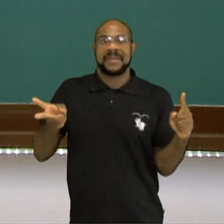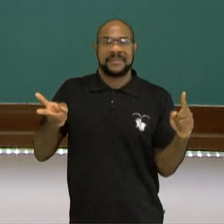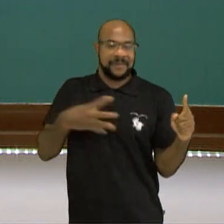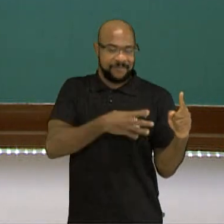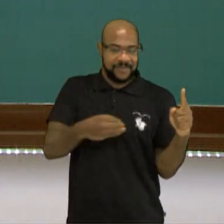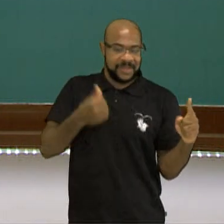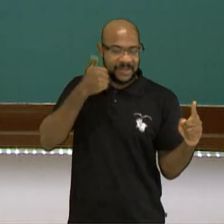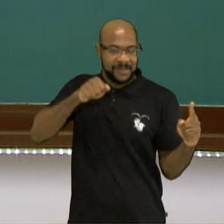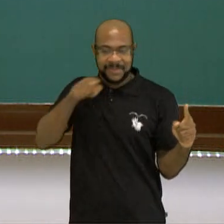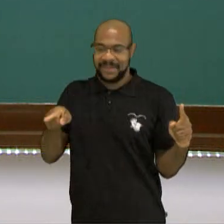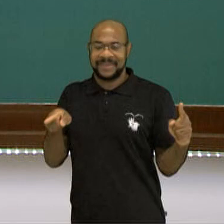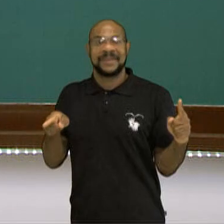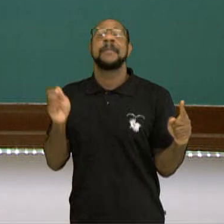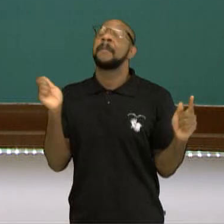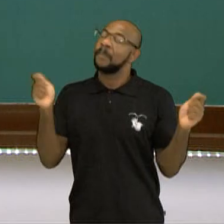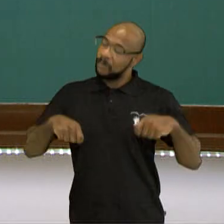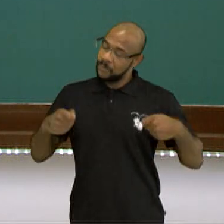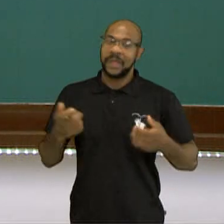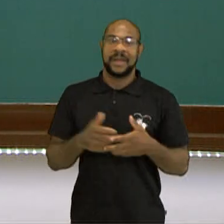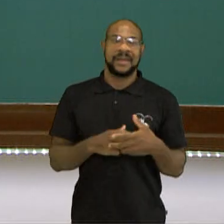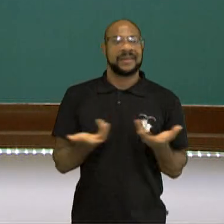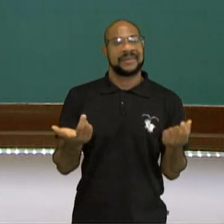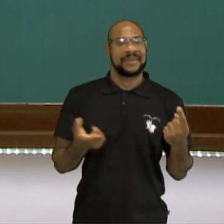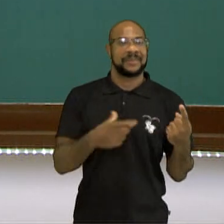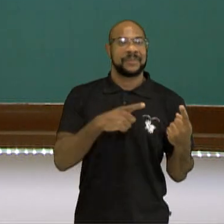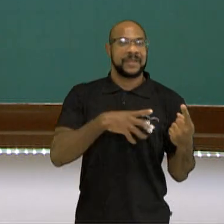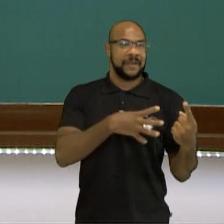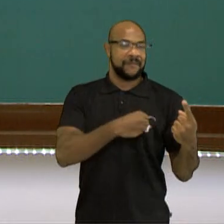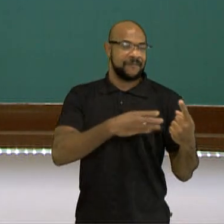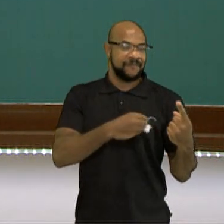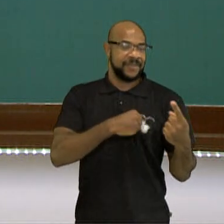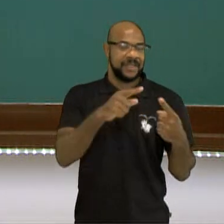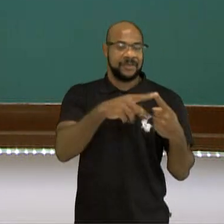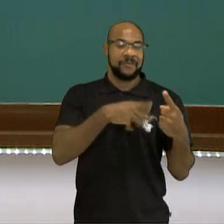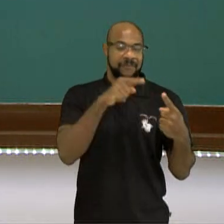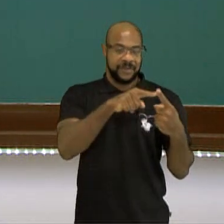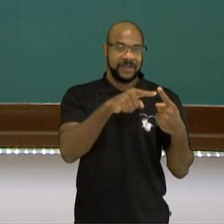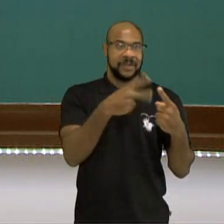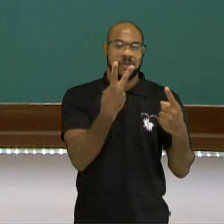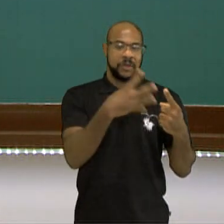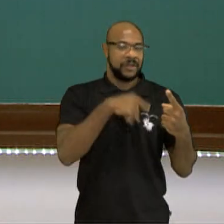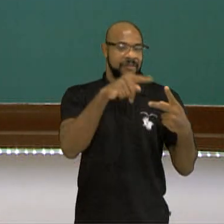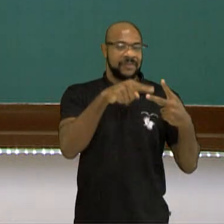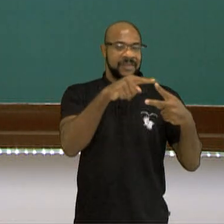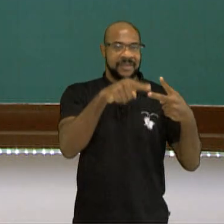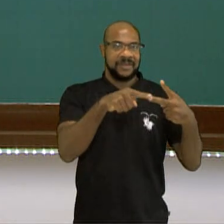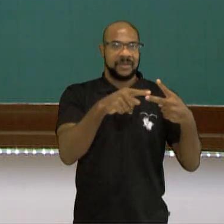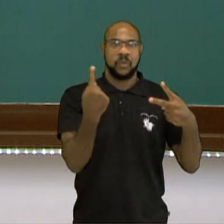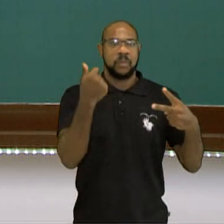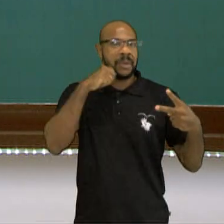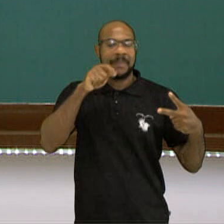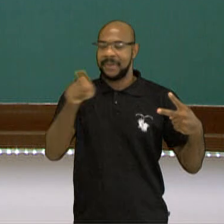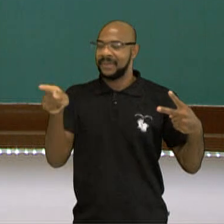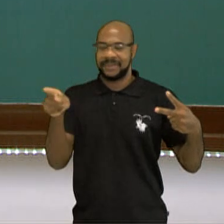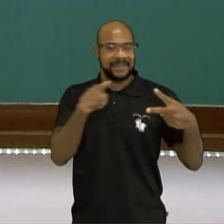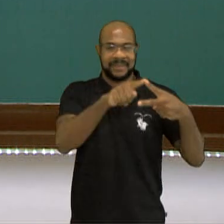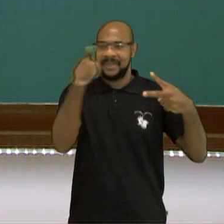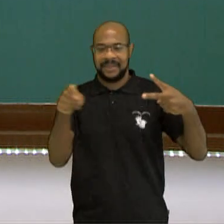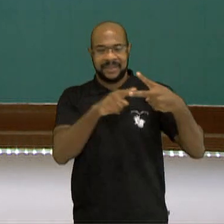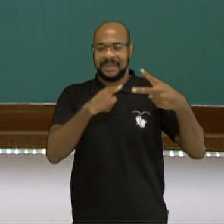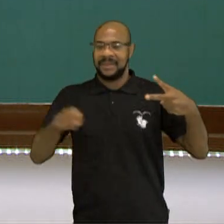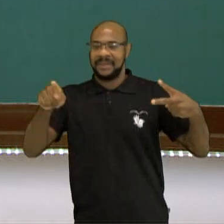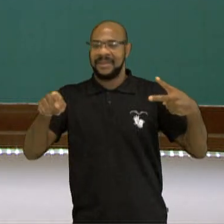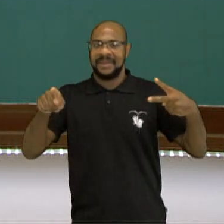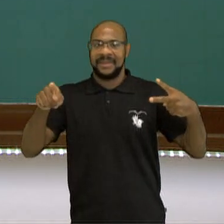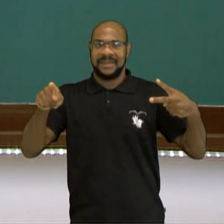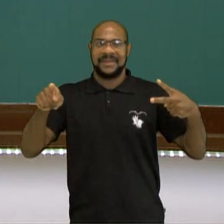Isso pode. Chegar 2 flechinhas pode, não pode sair 2 do mesmo elemento. Filho C, D